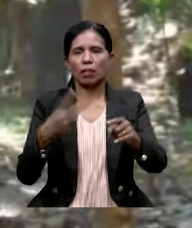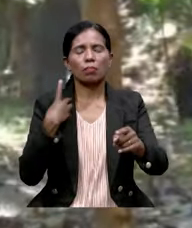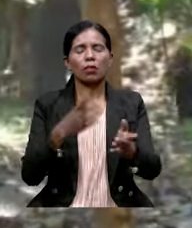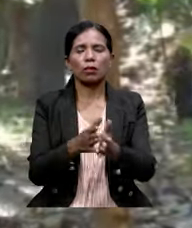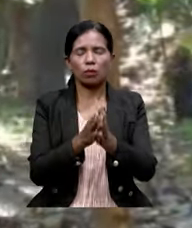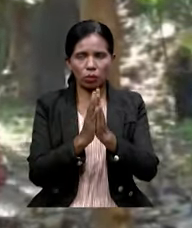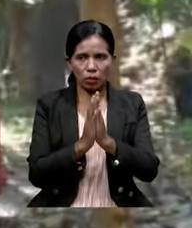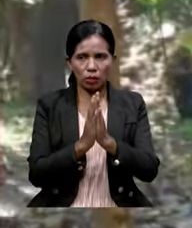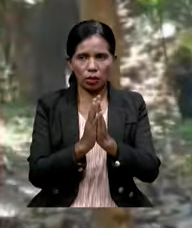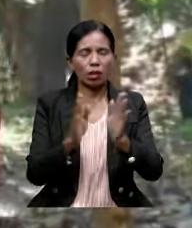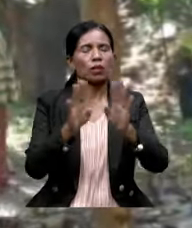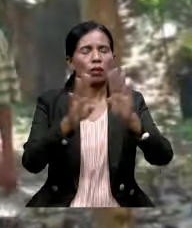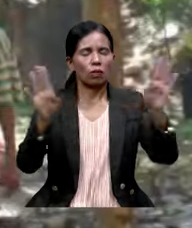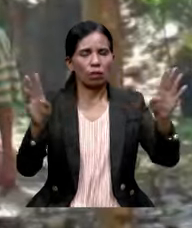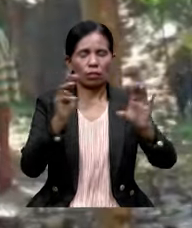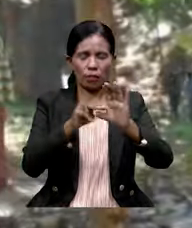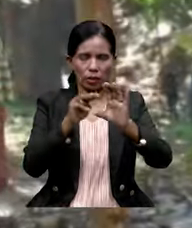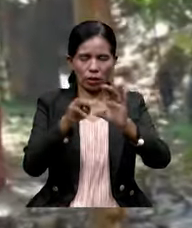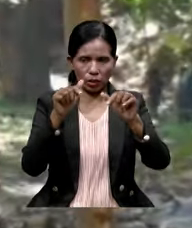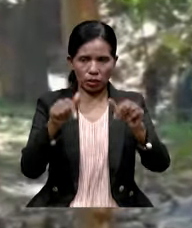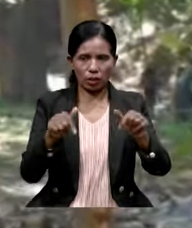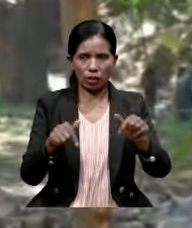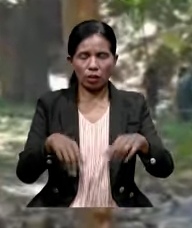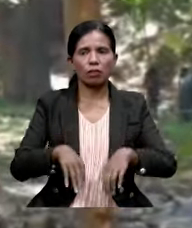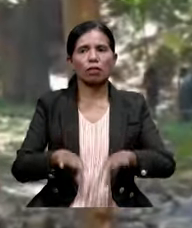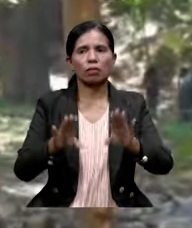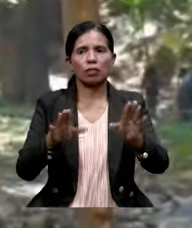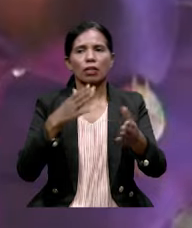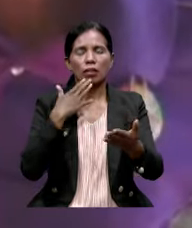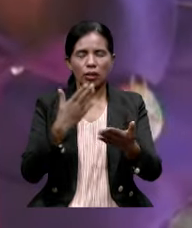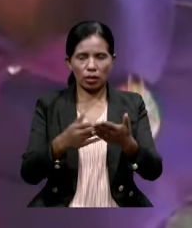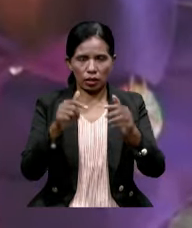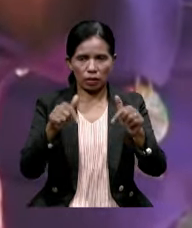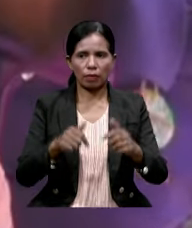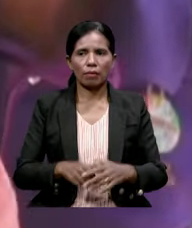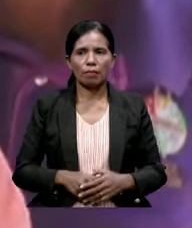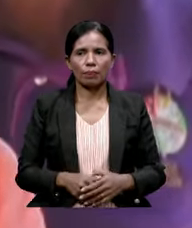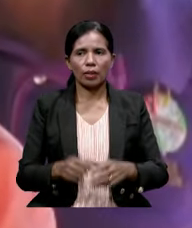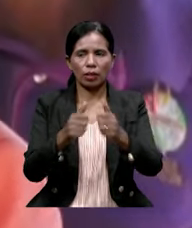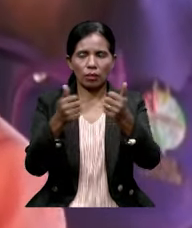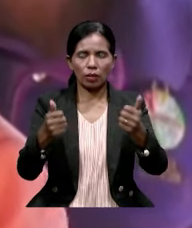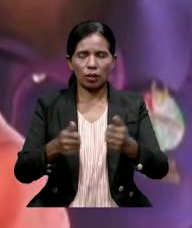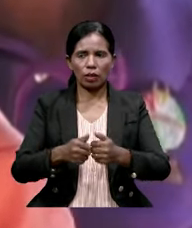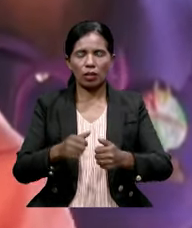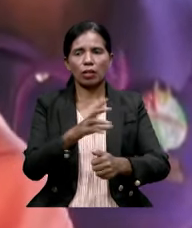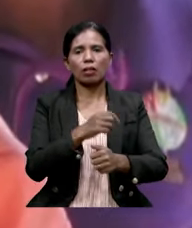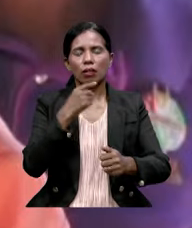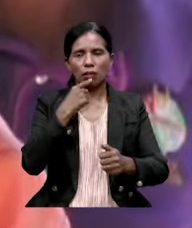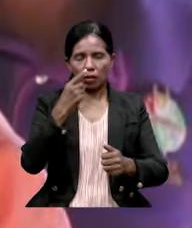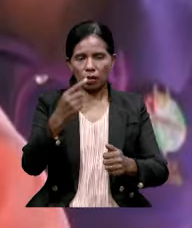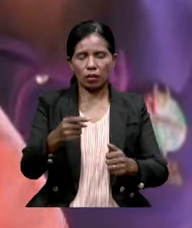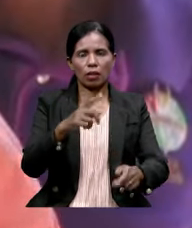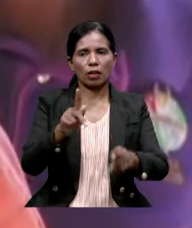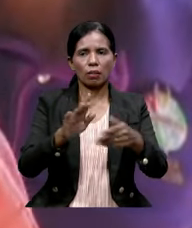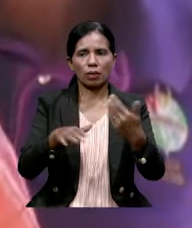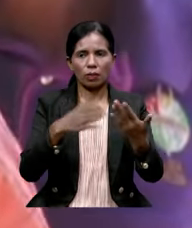nai rusira atu loke dunida ne an para atu ripan buat tia ko hati ne. Administrador posto hatudo reconhece comunidade